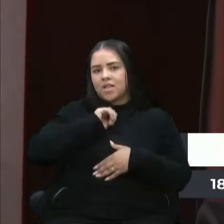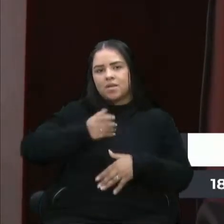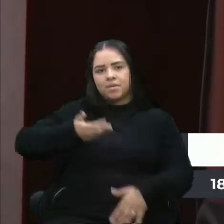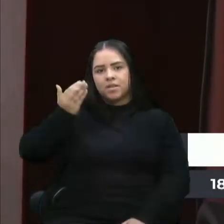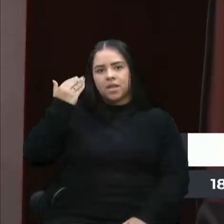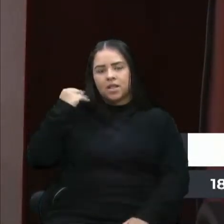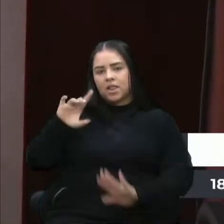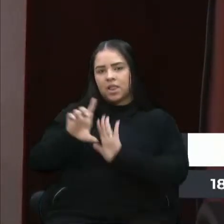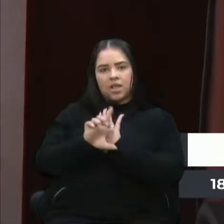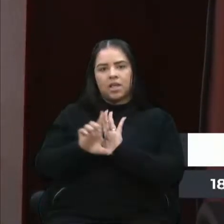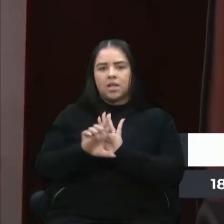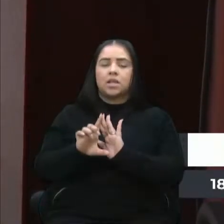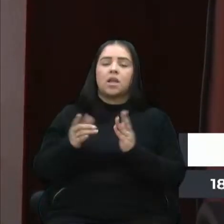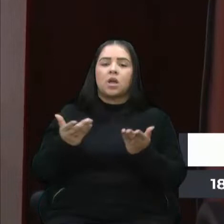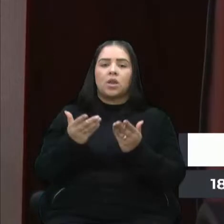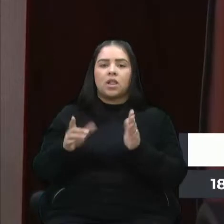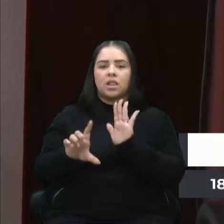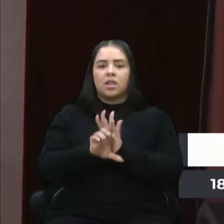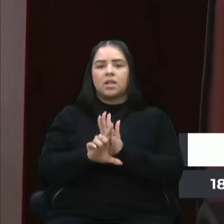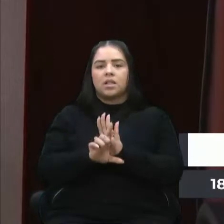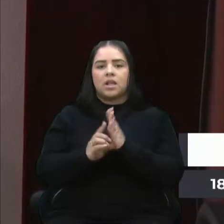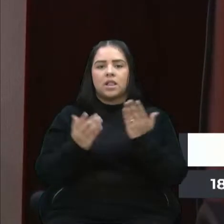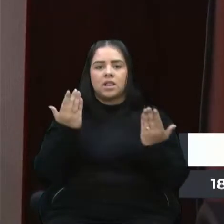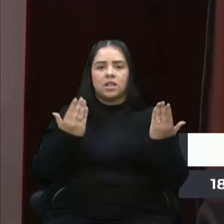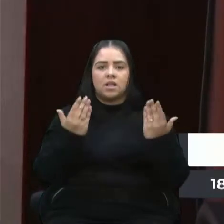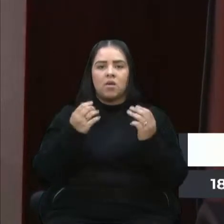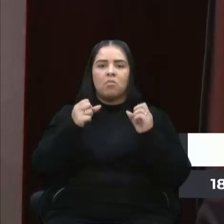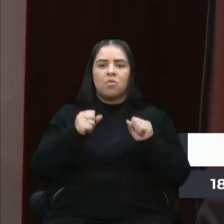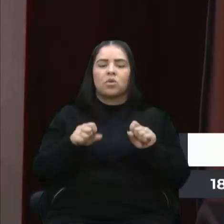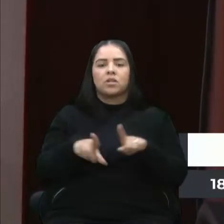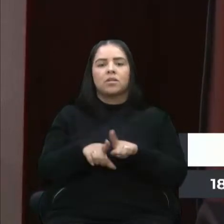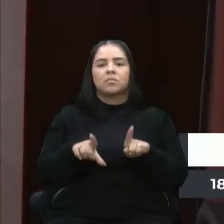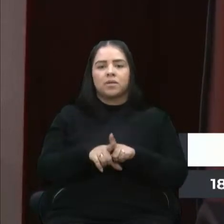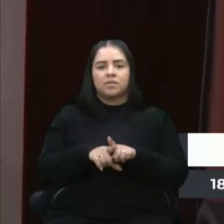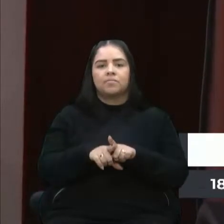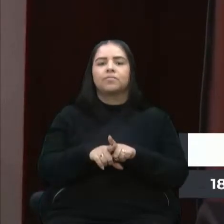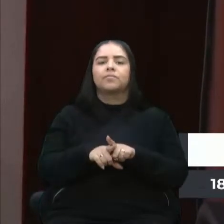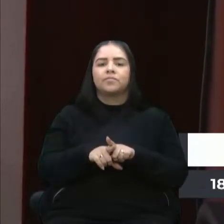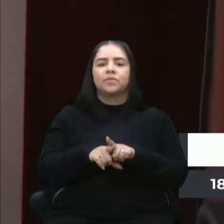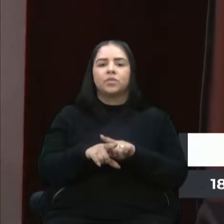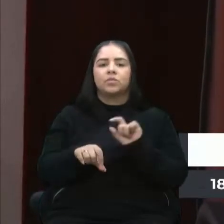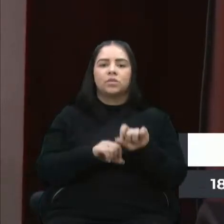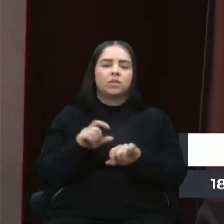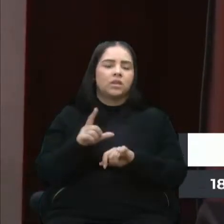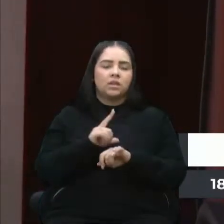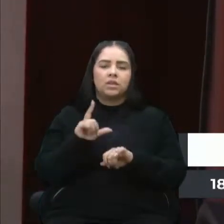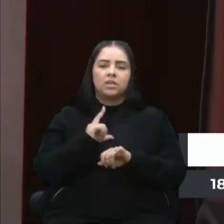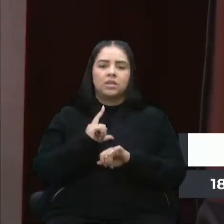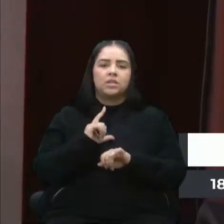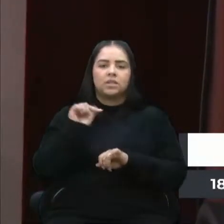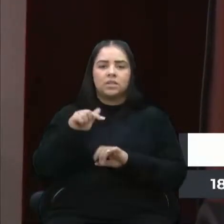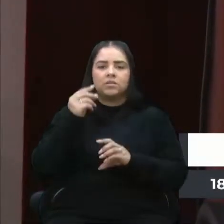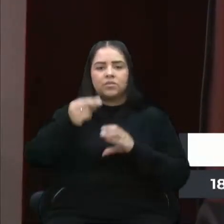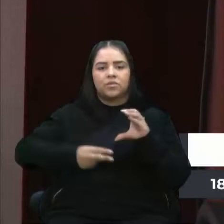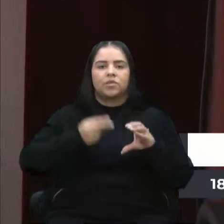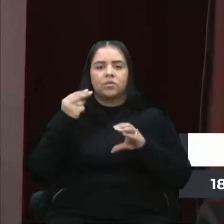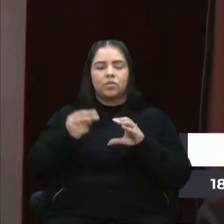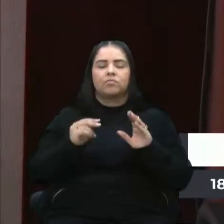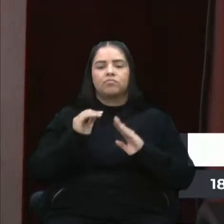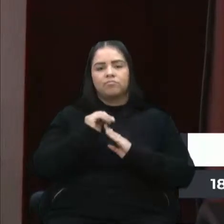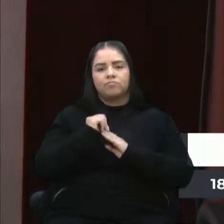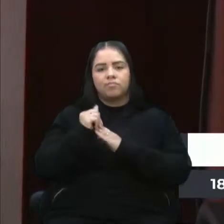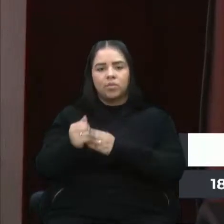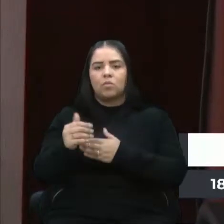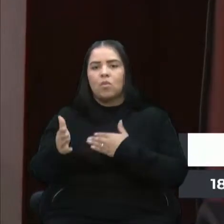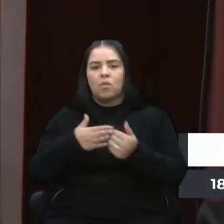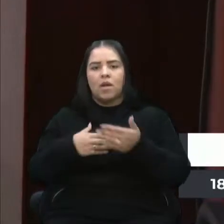lei das licitações, o Tribunal de Contas, inclusive, pode cobrar, né, quem conduz aqui a Câmara de Vereadores, ou quem conduz qualquer